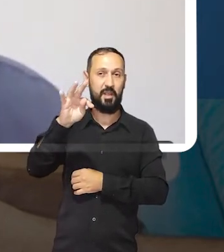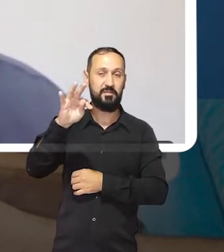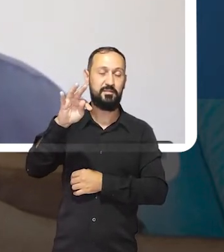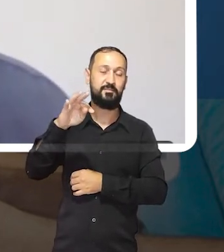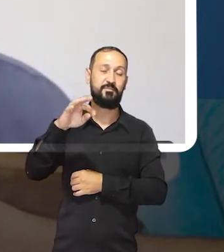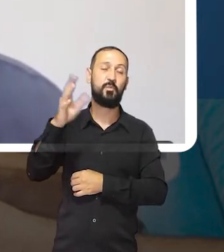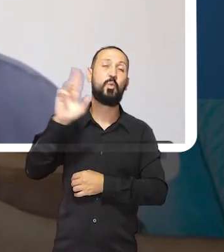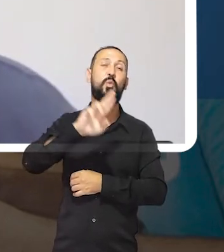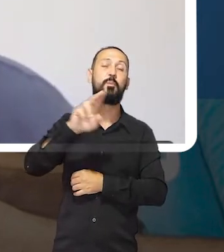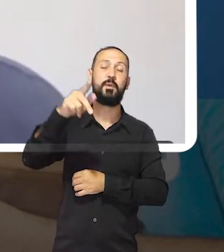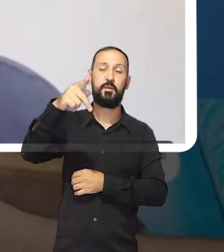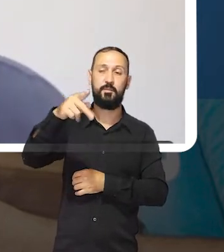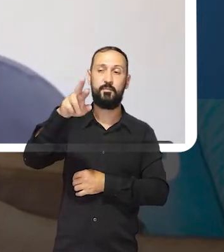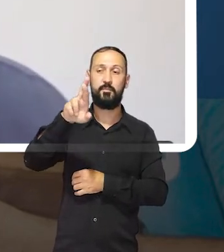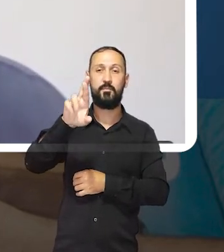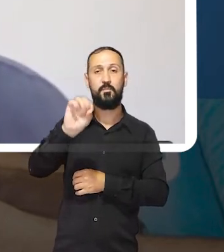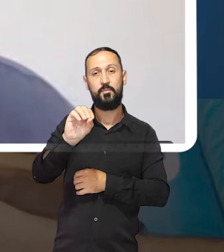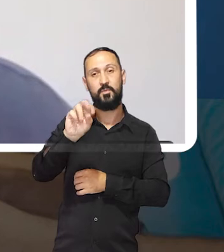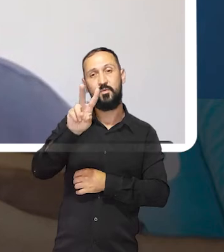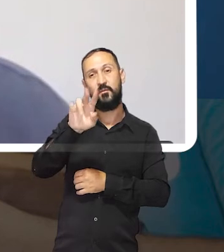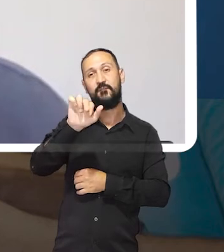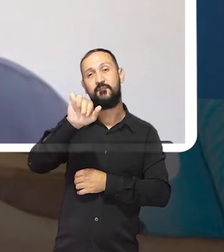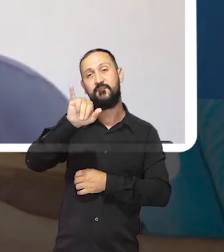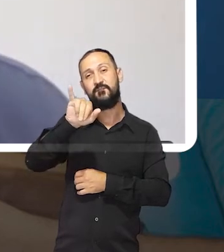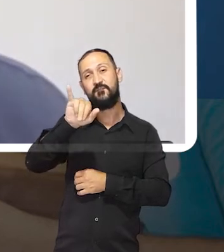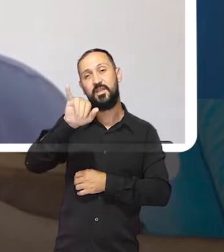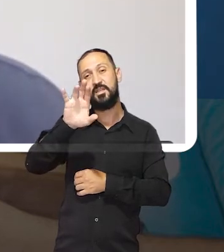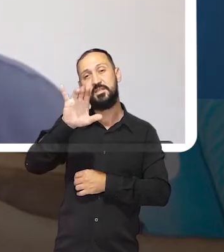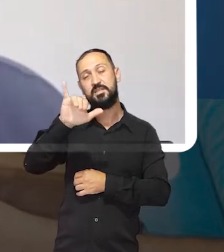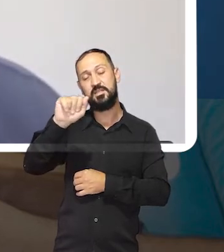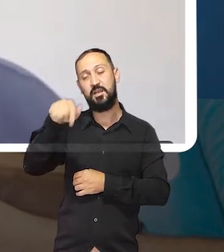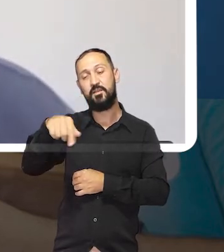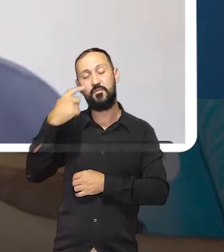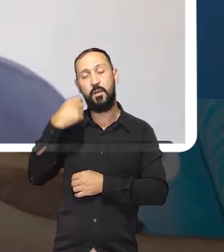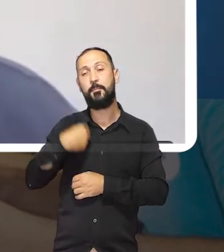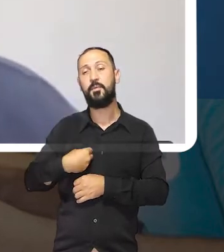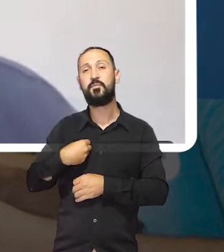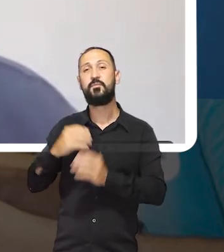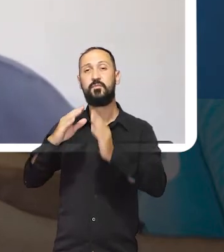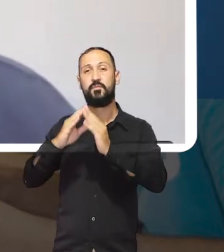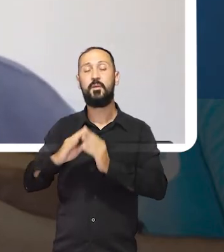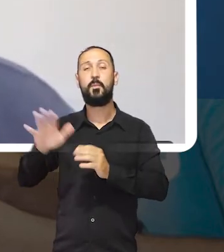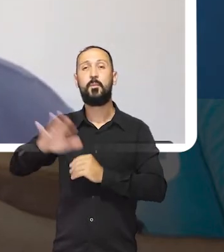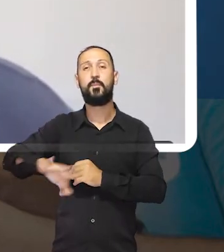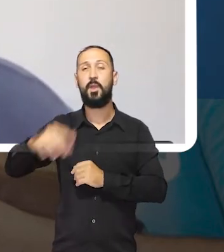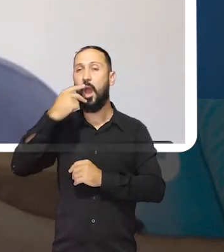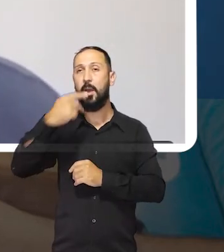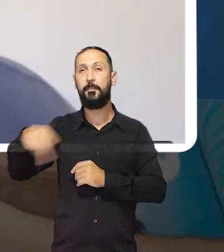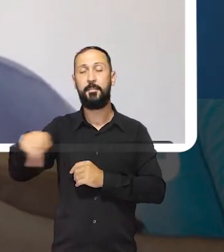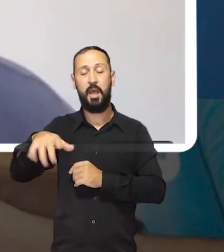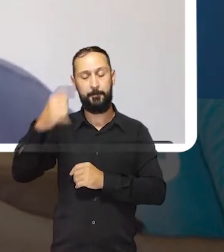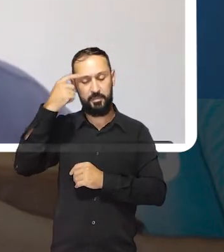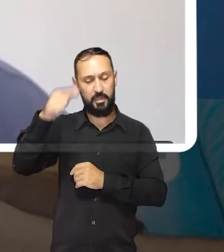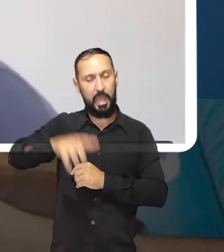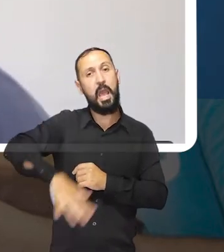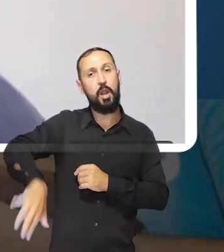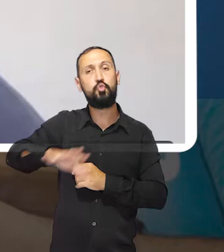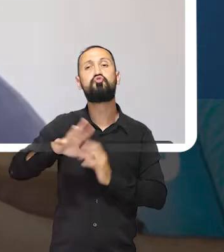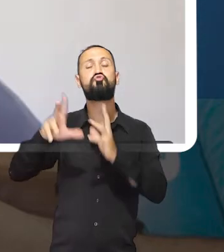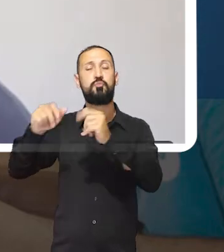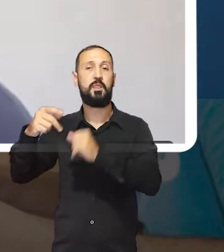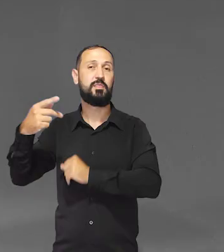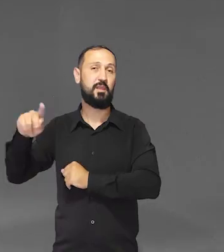era província de Mato Grosso ainda. Tá? E queriam colonizar essa parte aqui, que os paraguaios achavam que era o